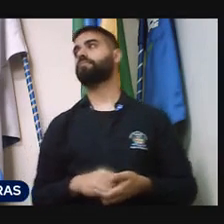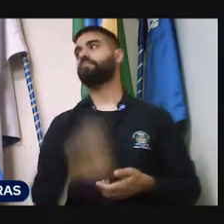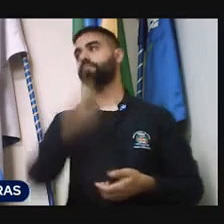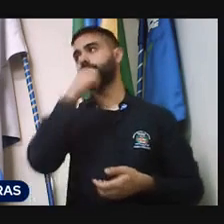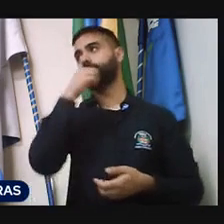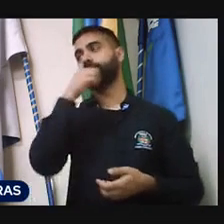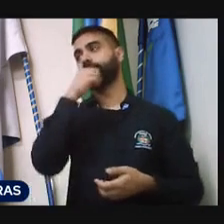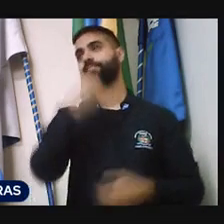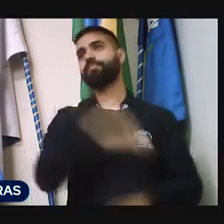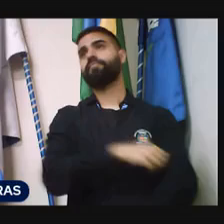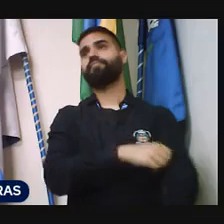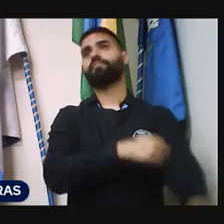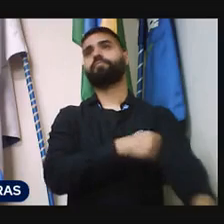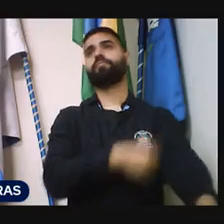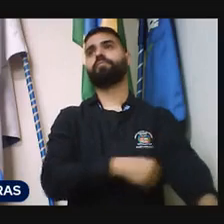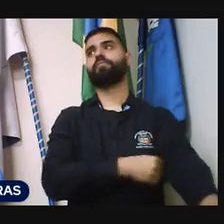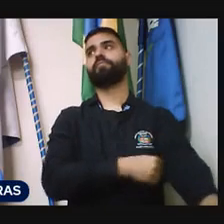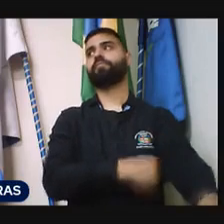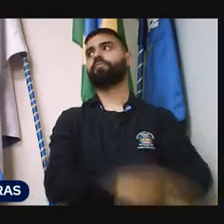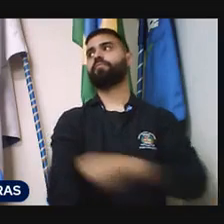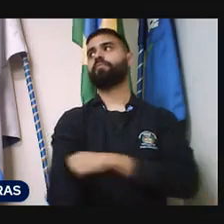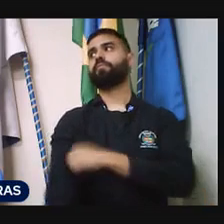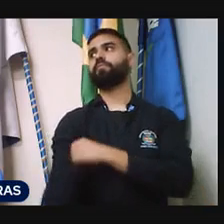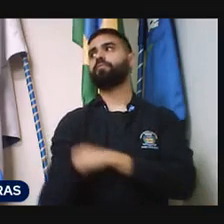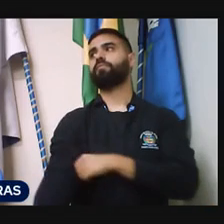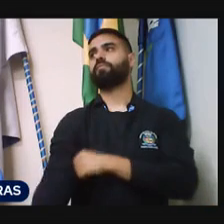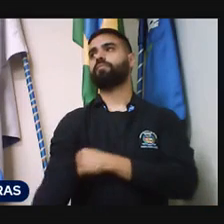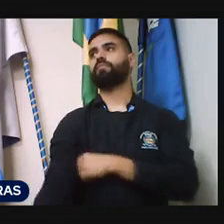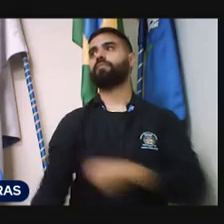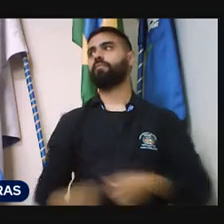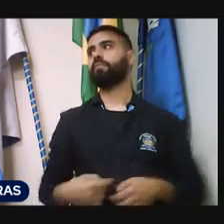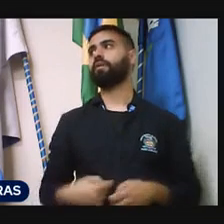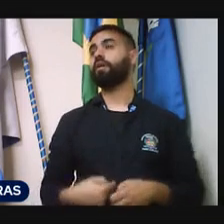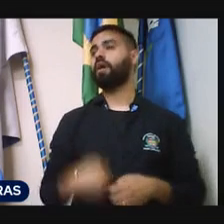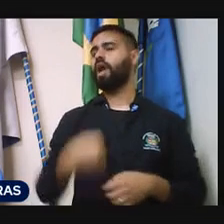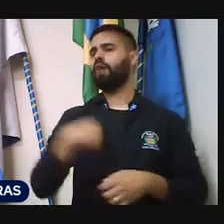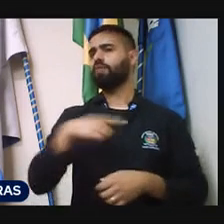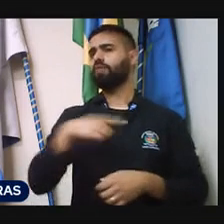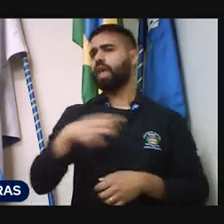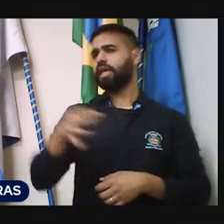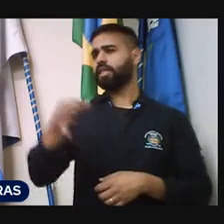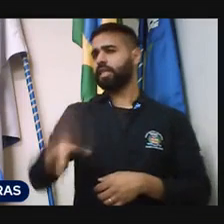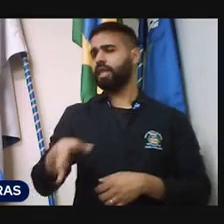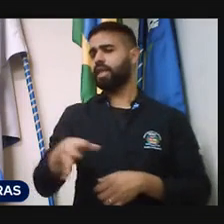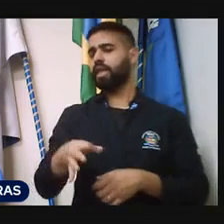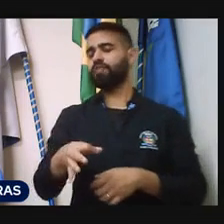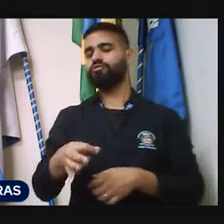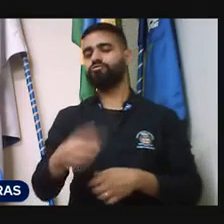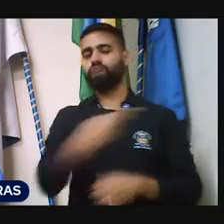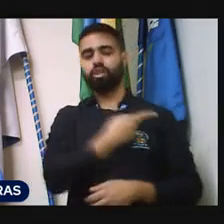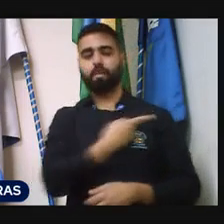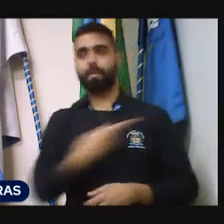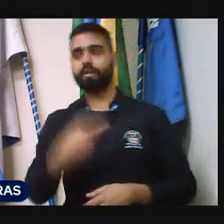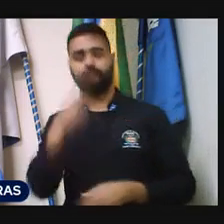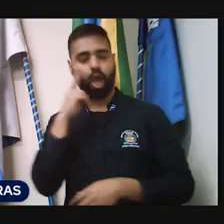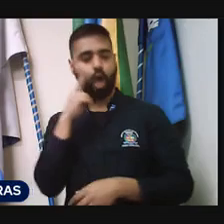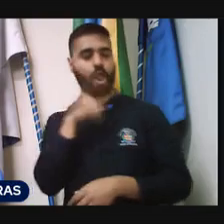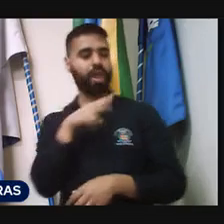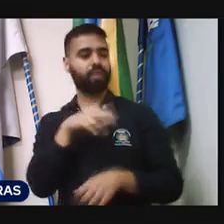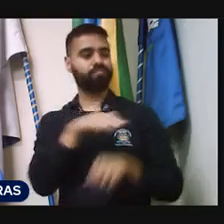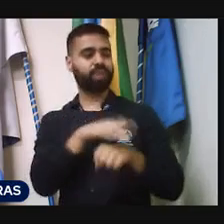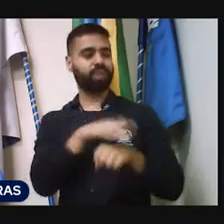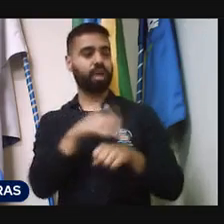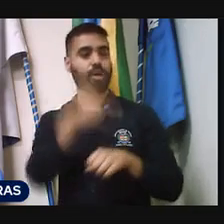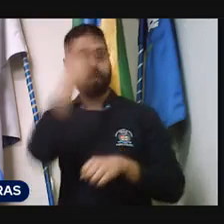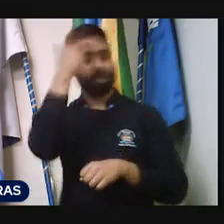certeza absoluta eu tenho certeza absoluta que nosso Presidente vai olhar com carinho isso um homem